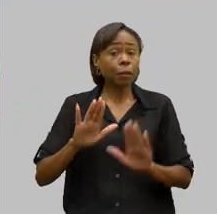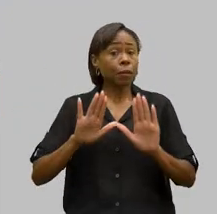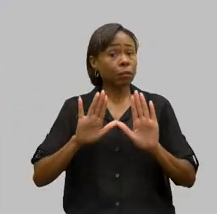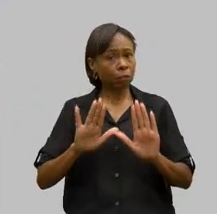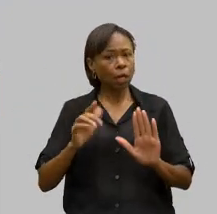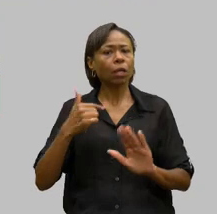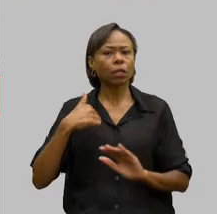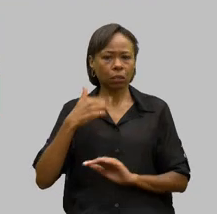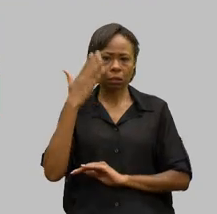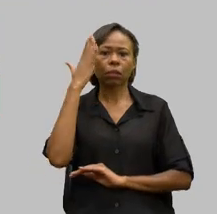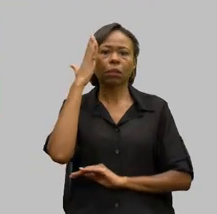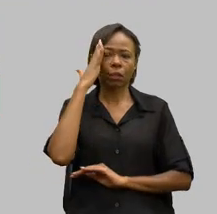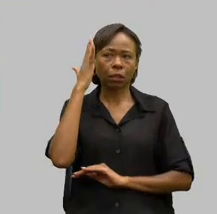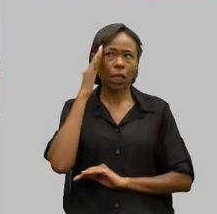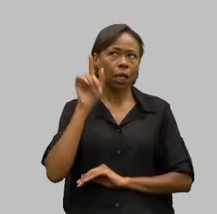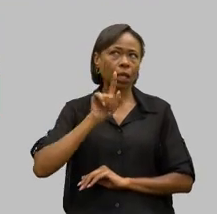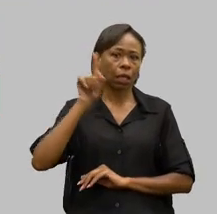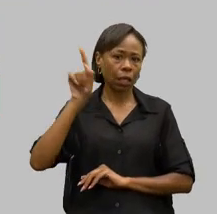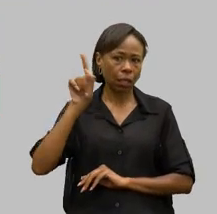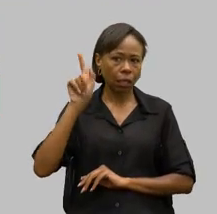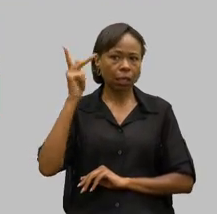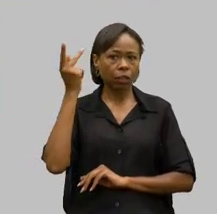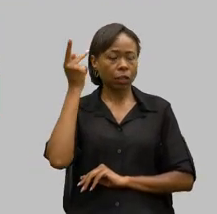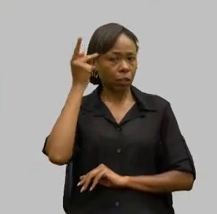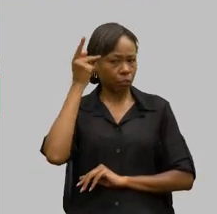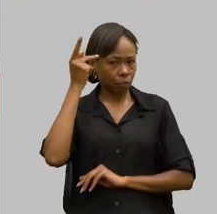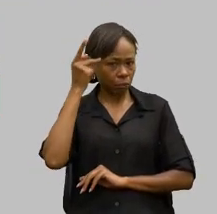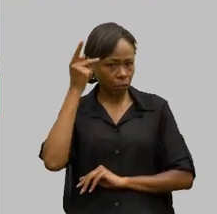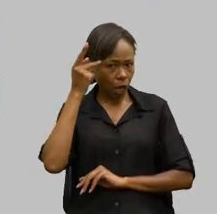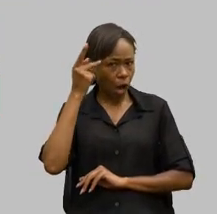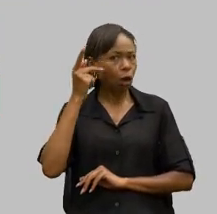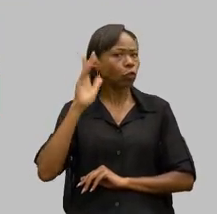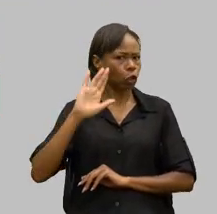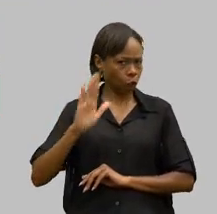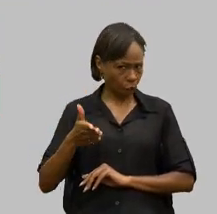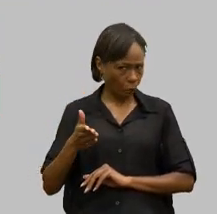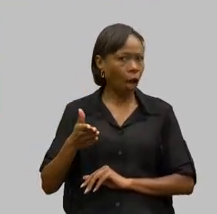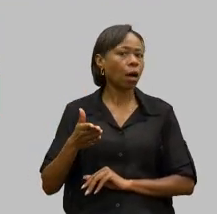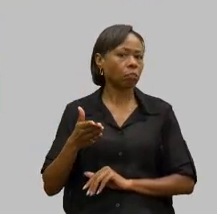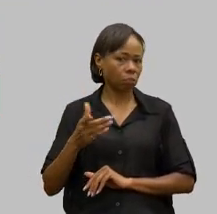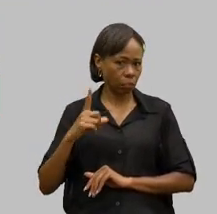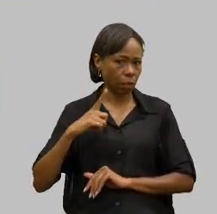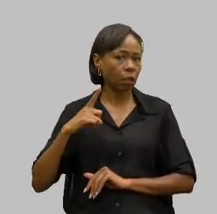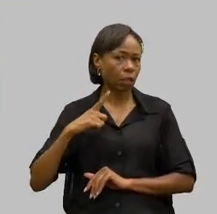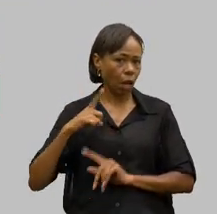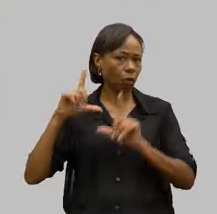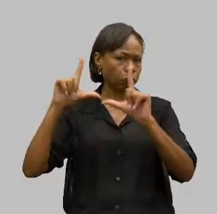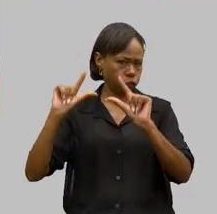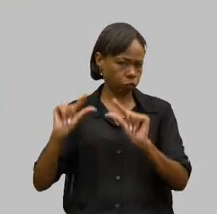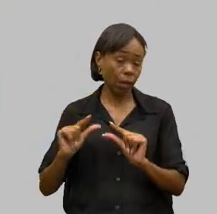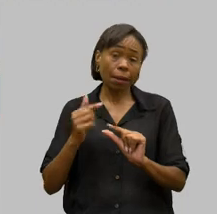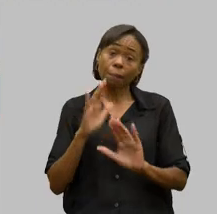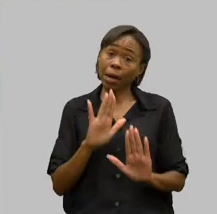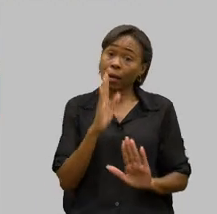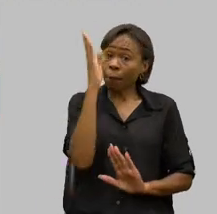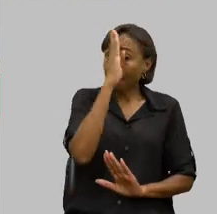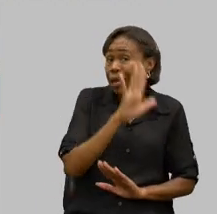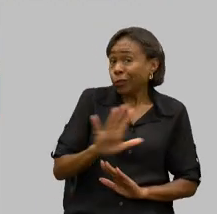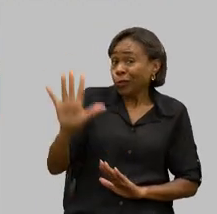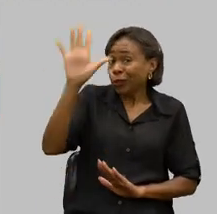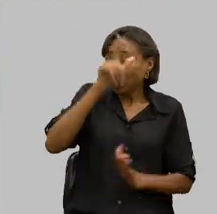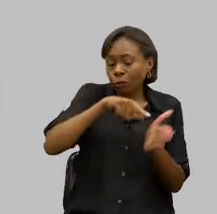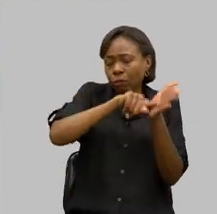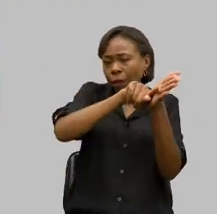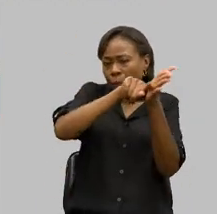já sei que, se eu não me engano, em São Paulo, essa prática já vem acontecendo, precisamos de fazer uma análise via Brasil para ver os